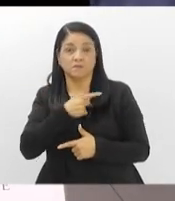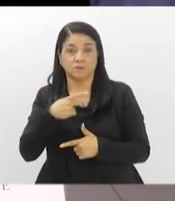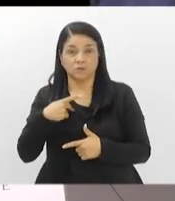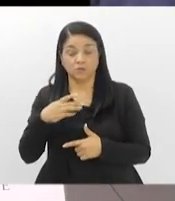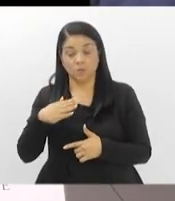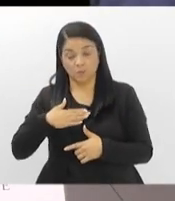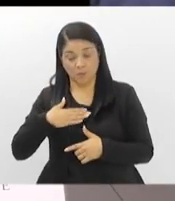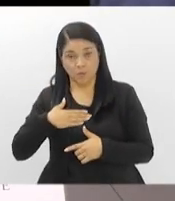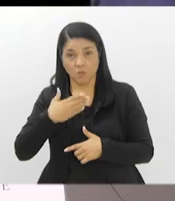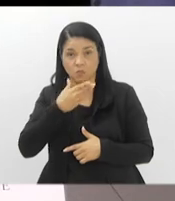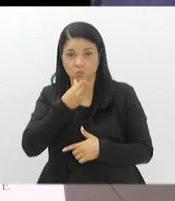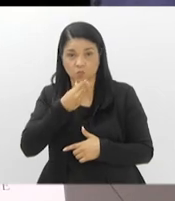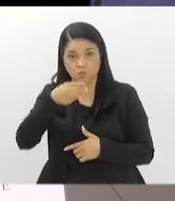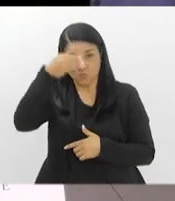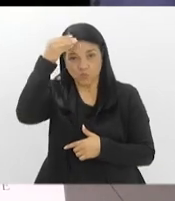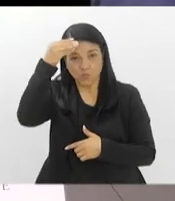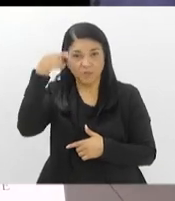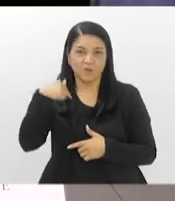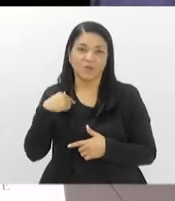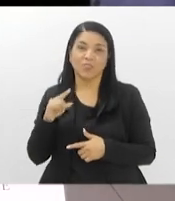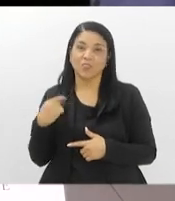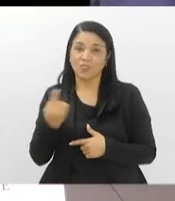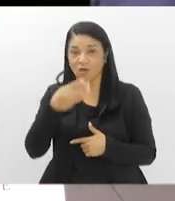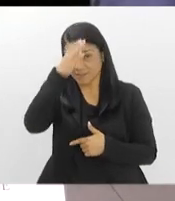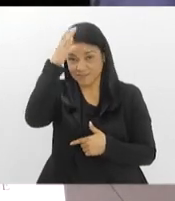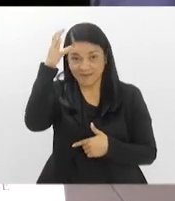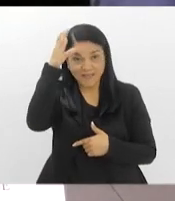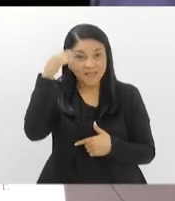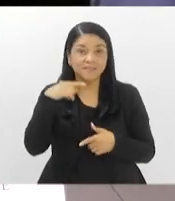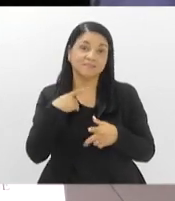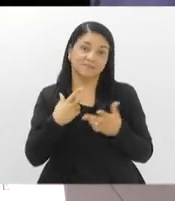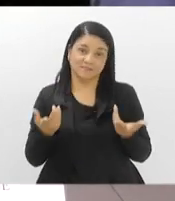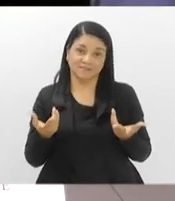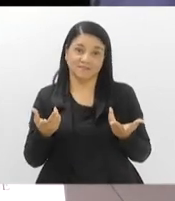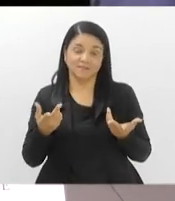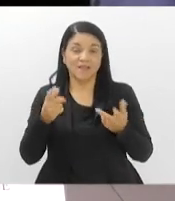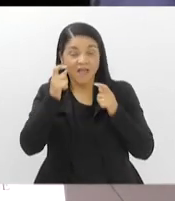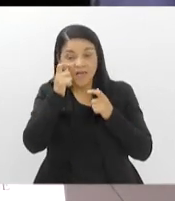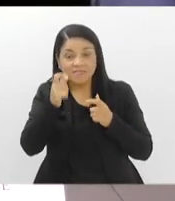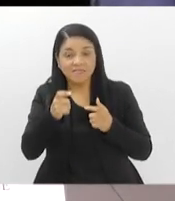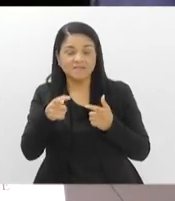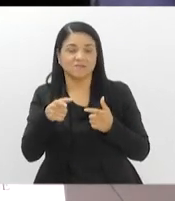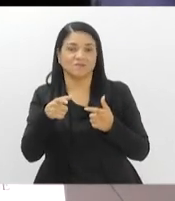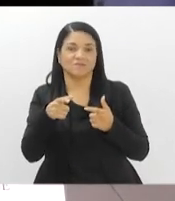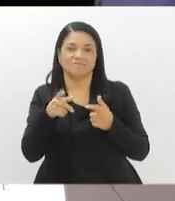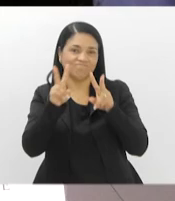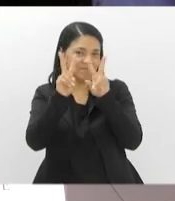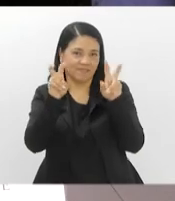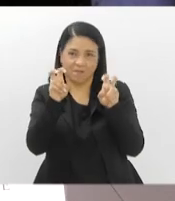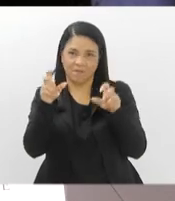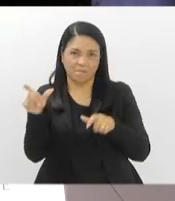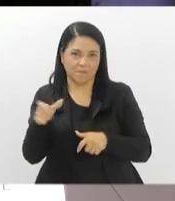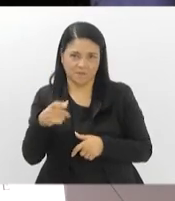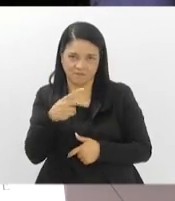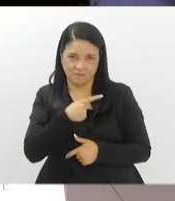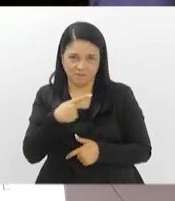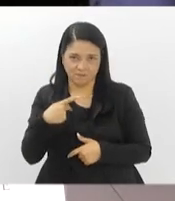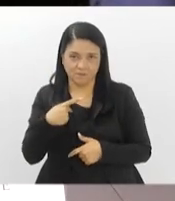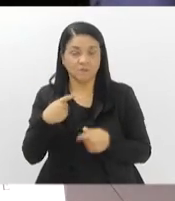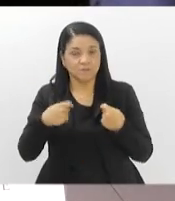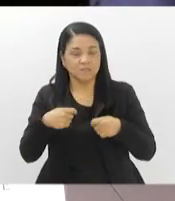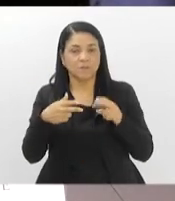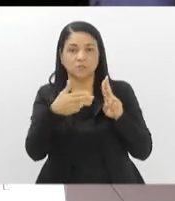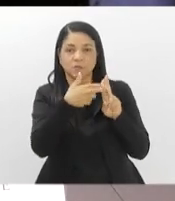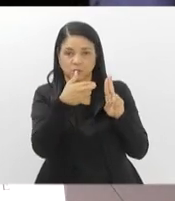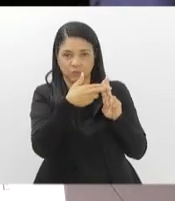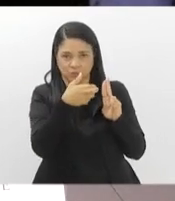pareça então nós mesmos somos clientes e uma coisa que me chama muito atenção que nós estamos falando de plano de saúde a gente precisa também falar do